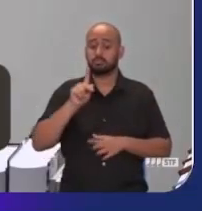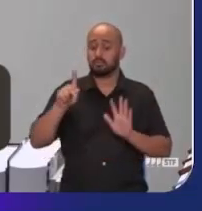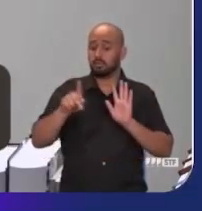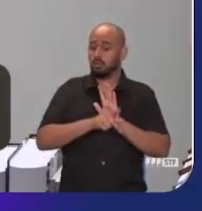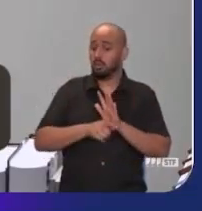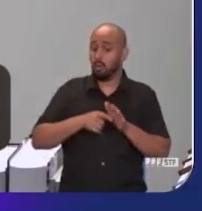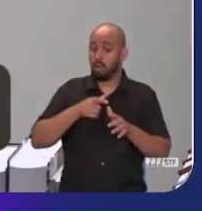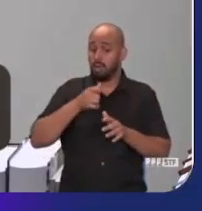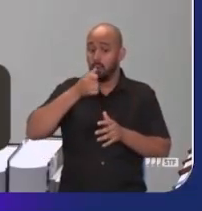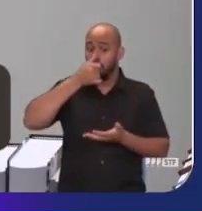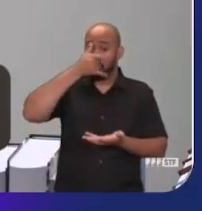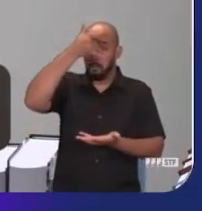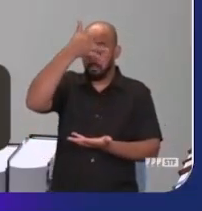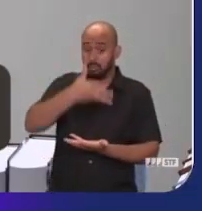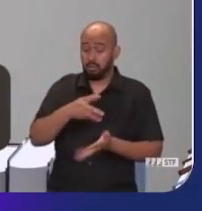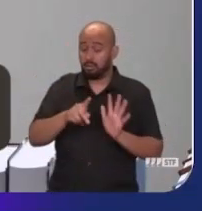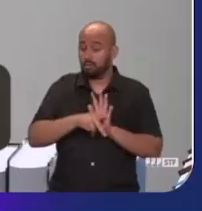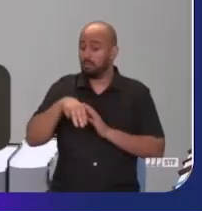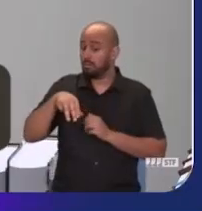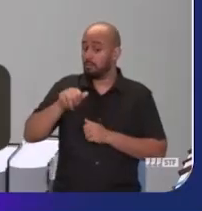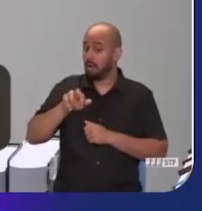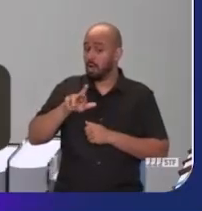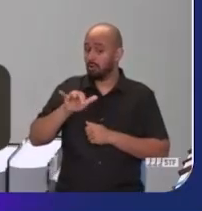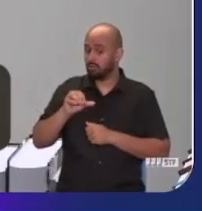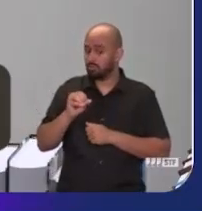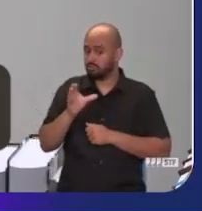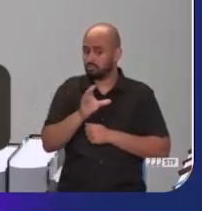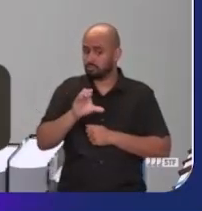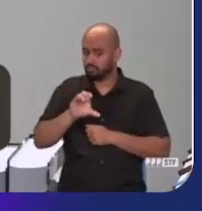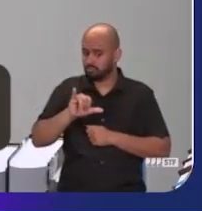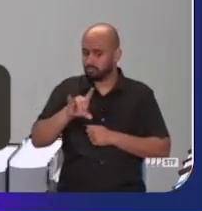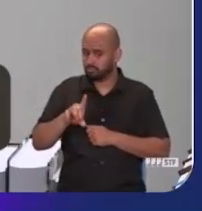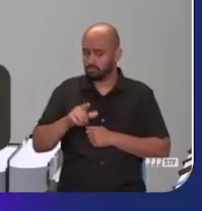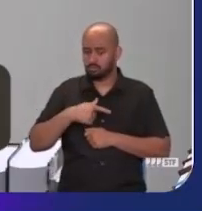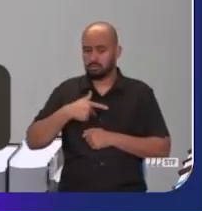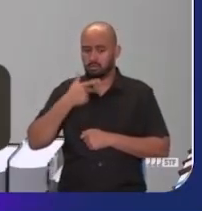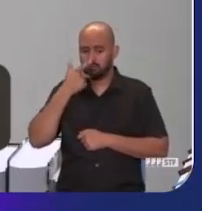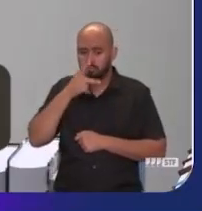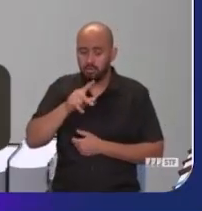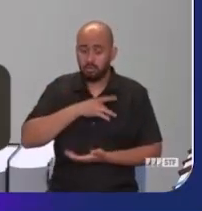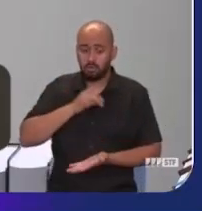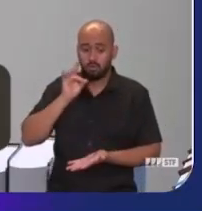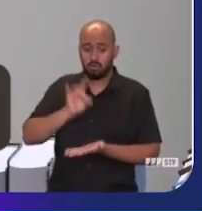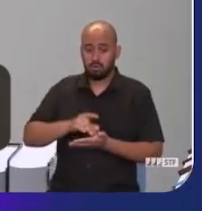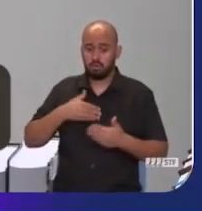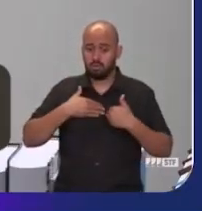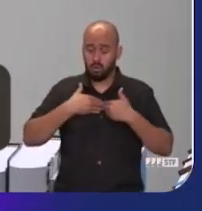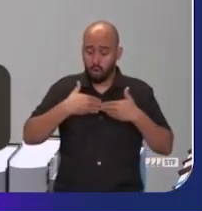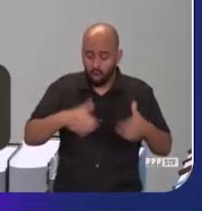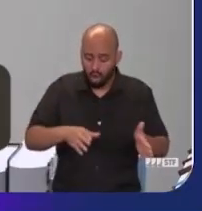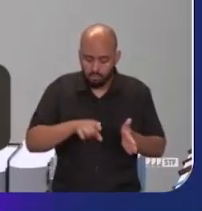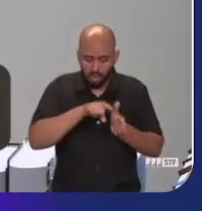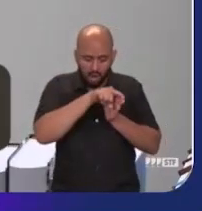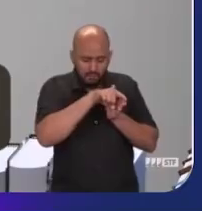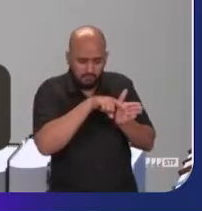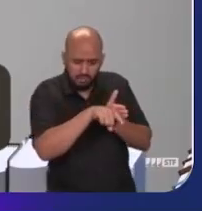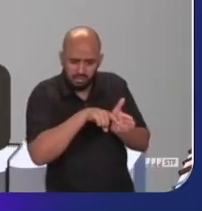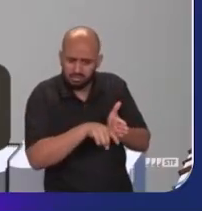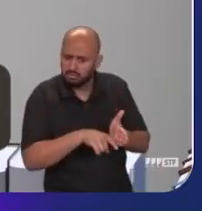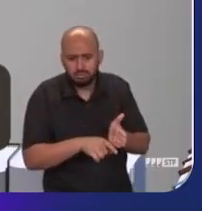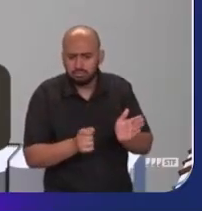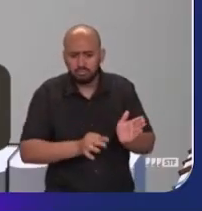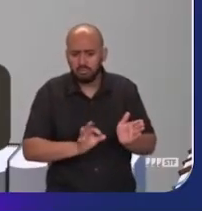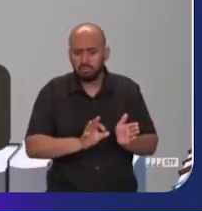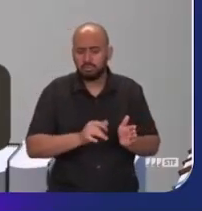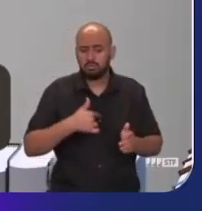Cid. Ninguém ainda chegou com uma coisa que fale, que consiga abrir uma investigação. Continua. A gente